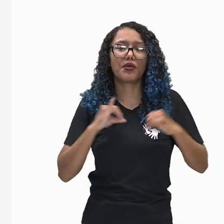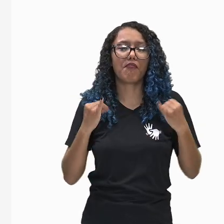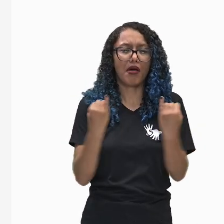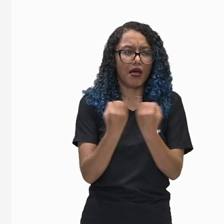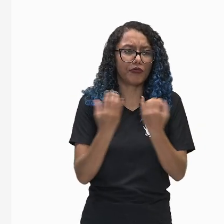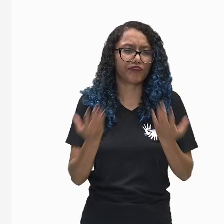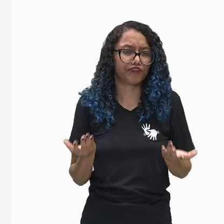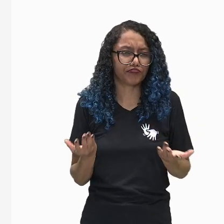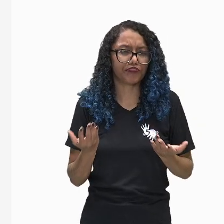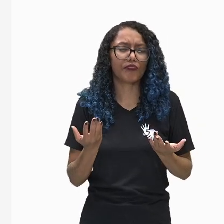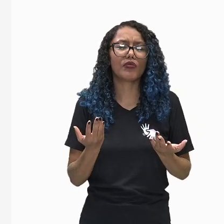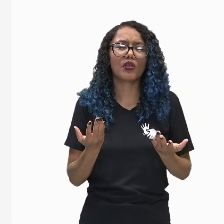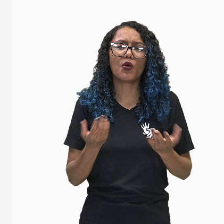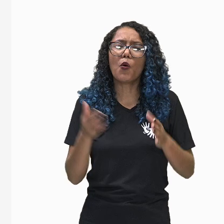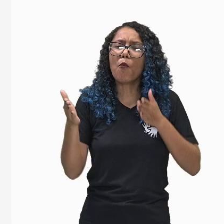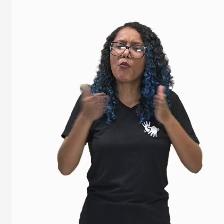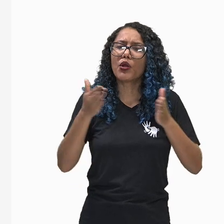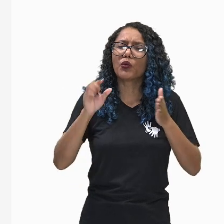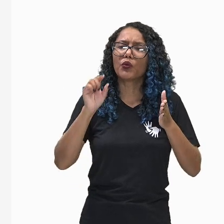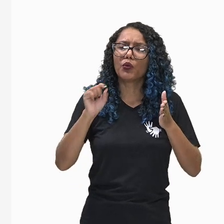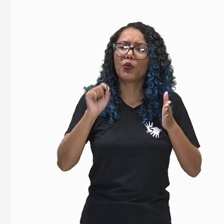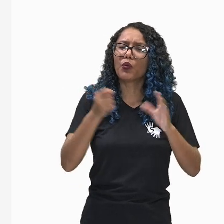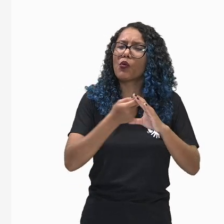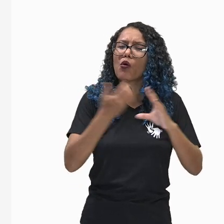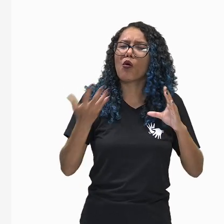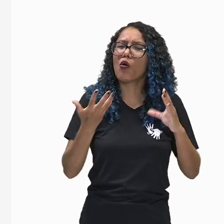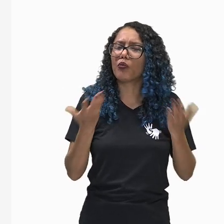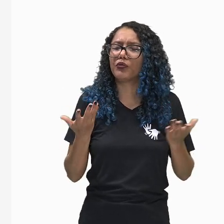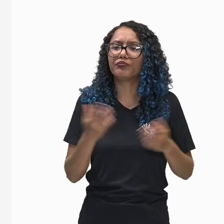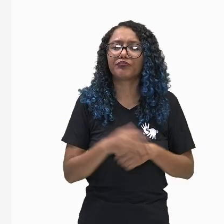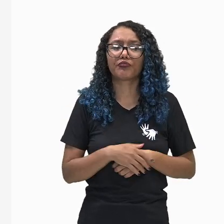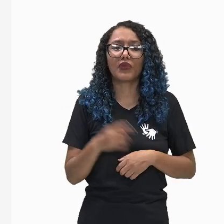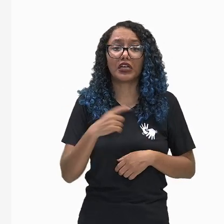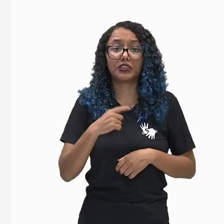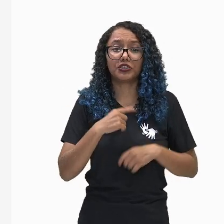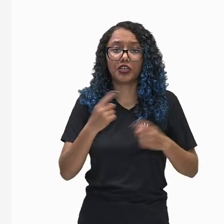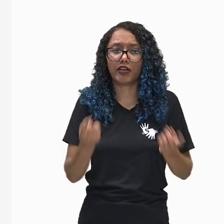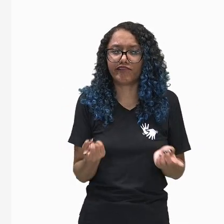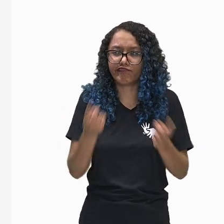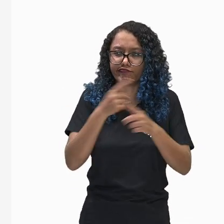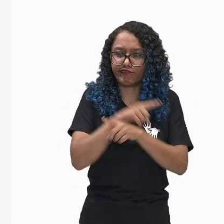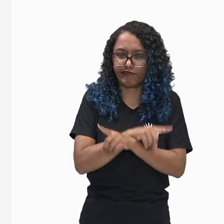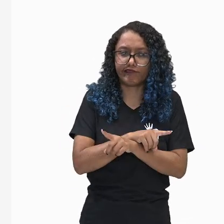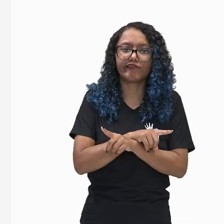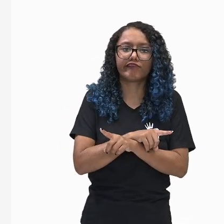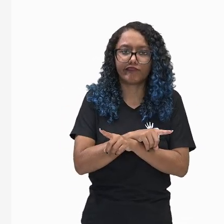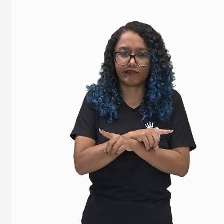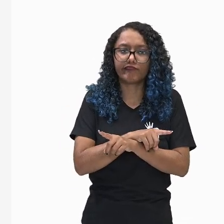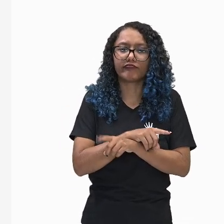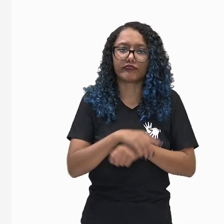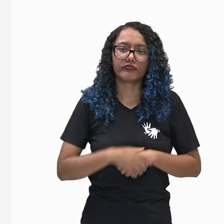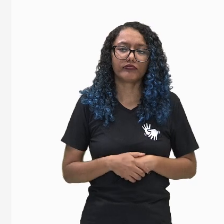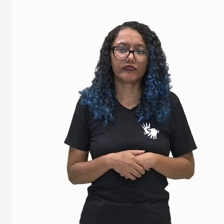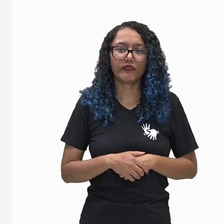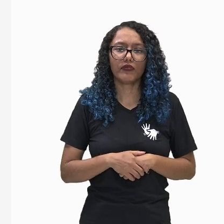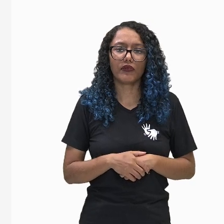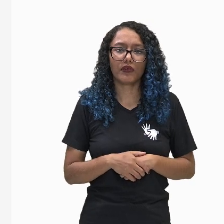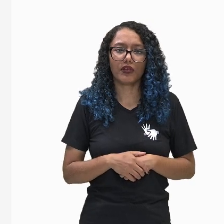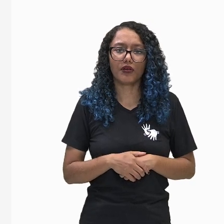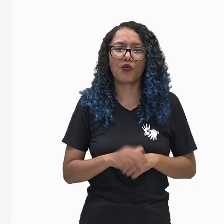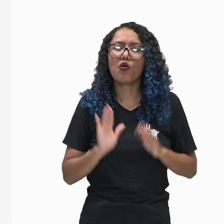período, gente, marcado por uma crescente contradição entre a modernização de parte da sociedade brasileira e